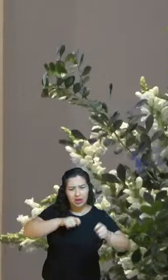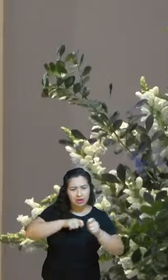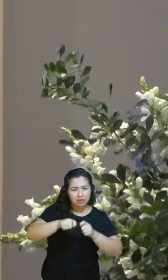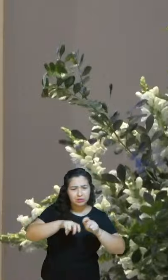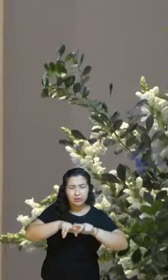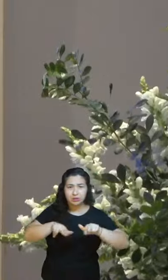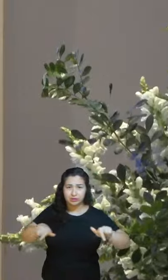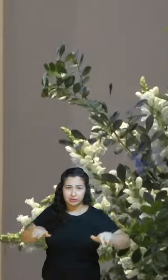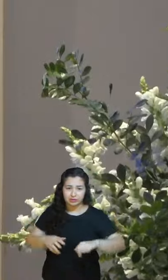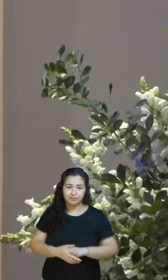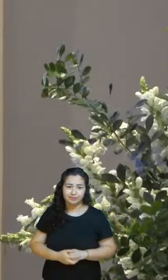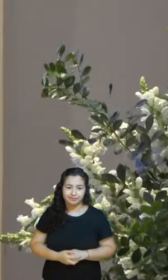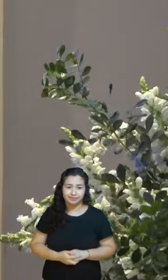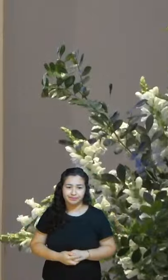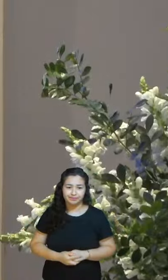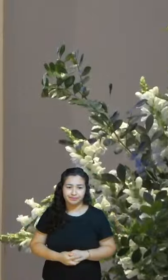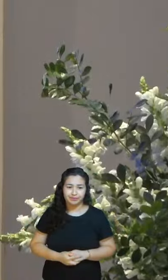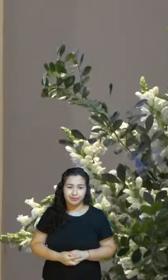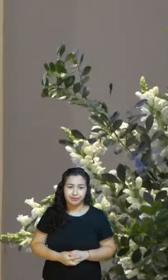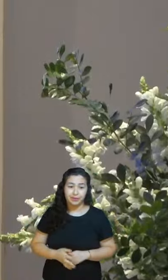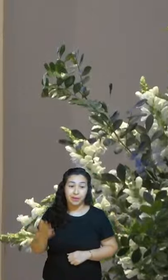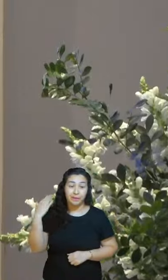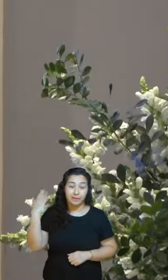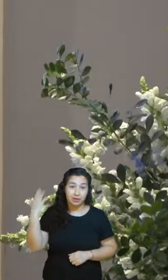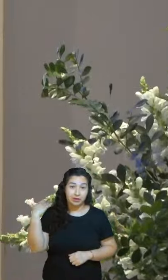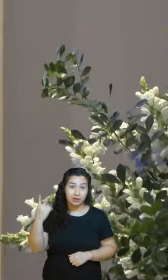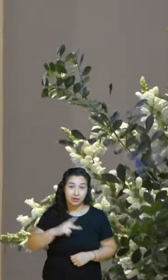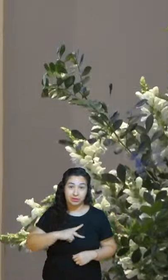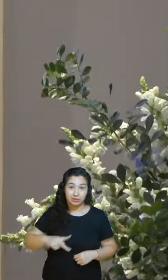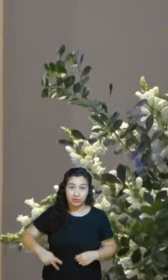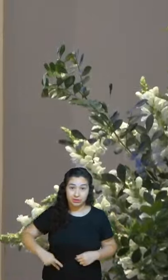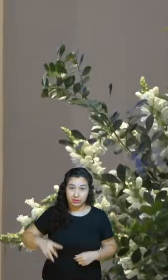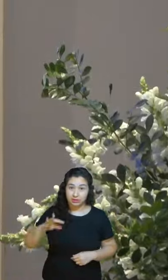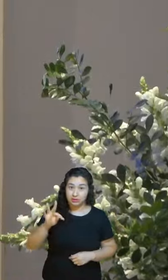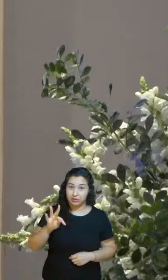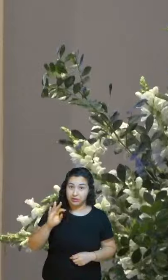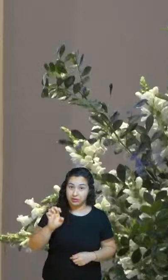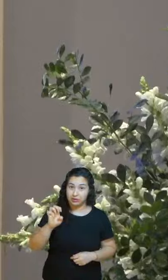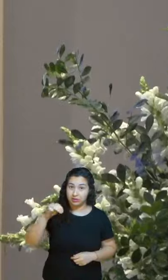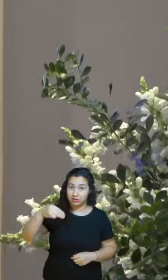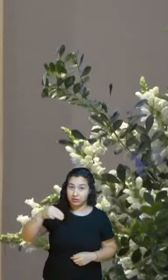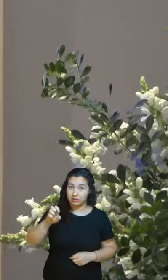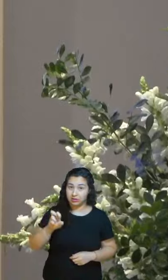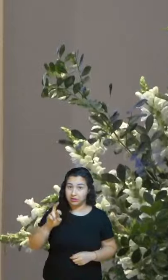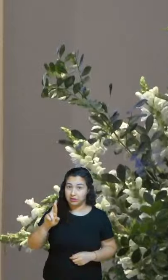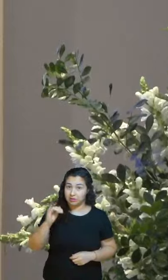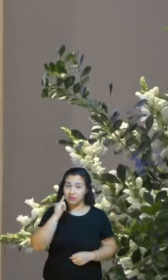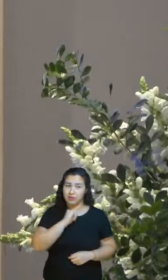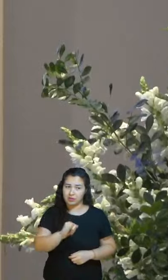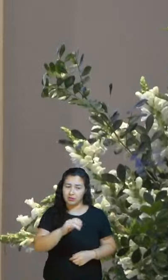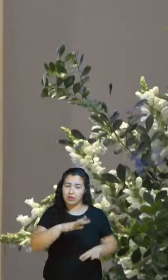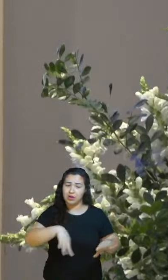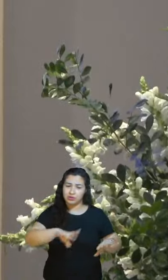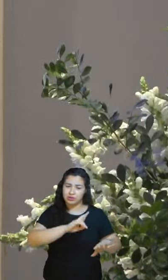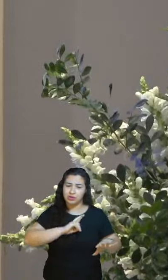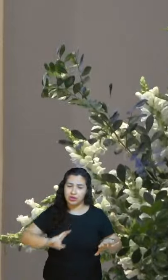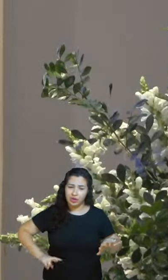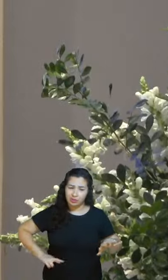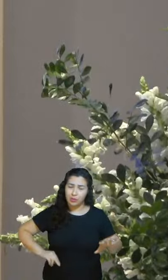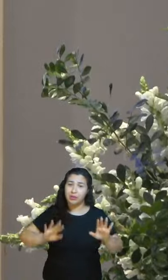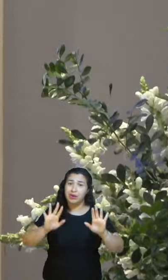ontem como disse o ex-presidente temer sejamos uma uma república ainda somos uma